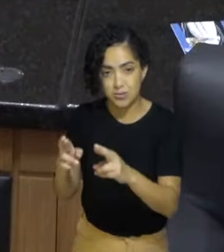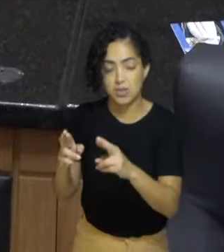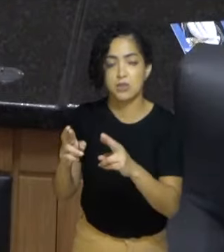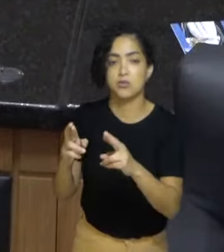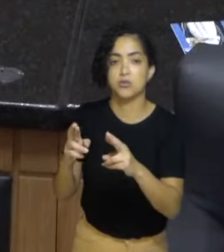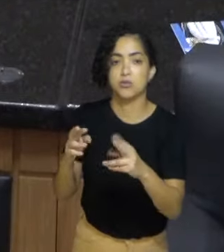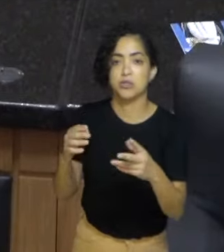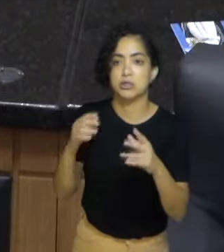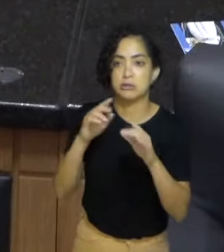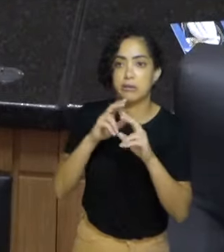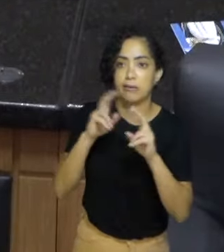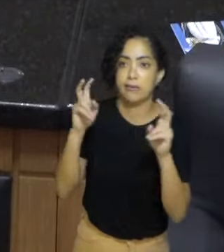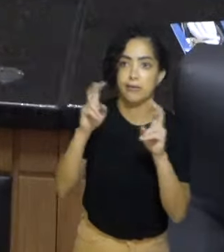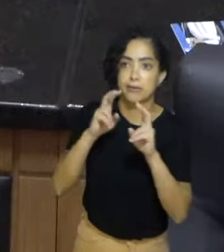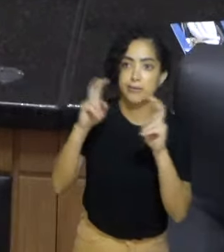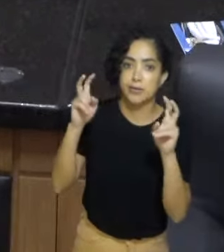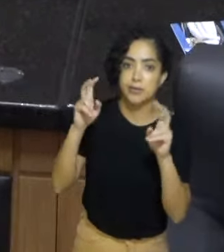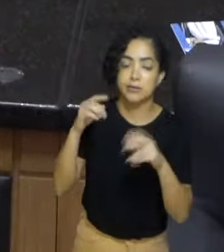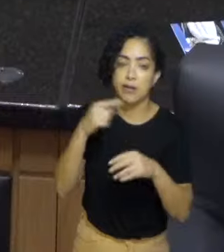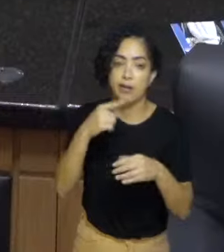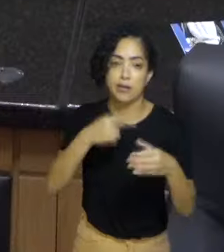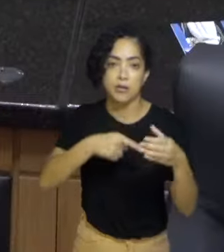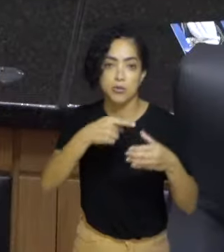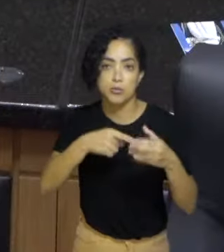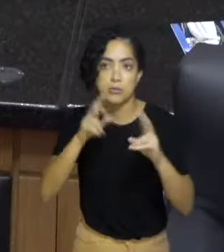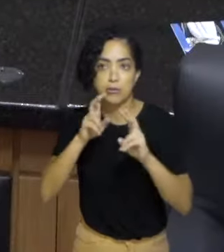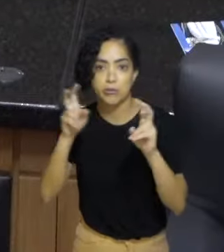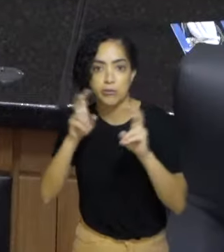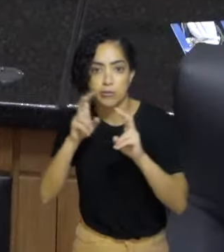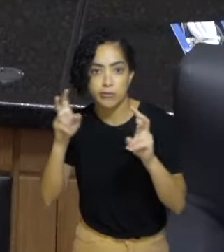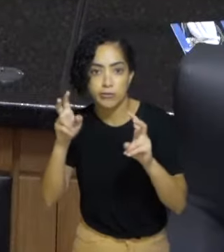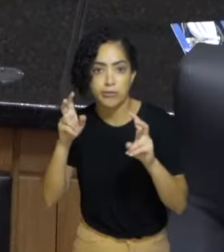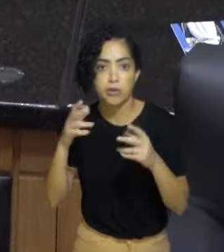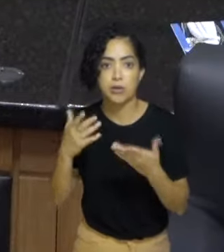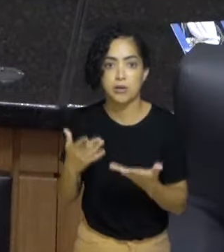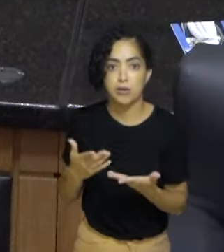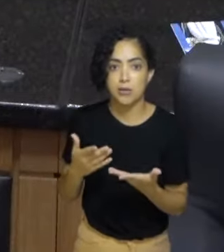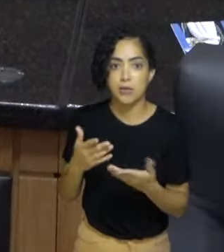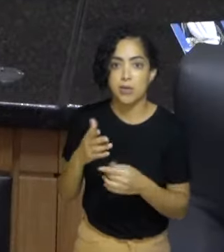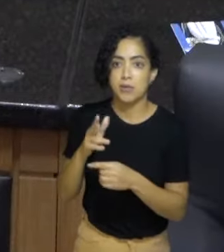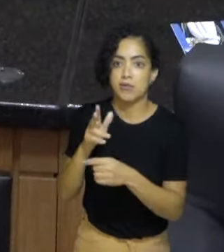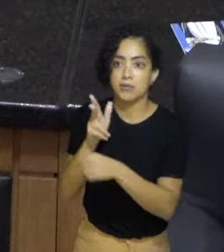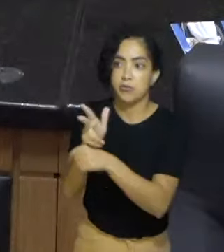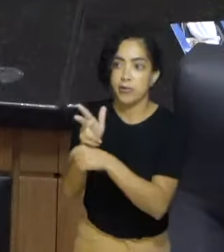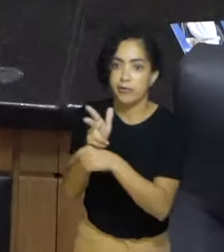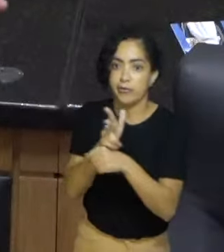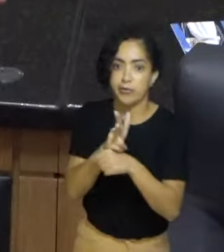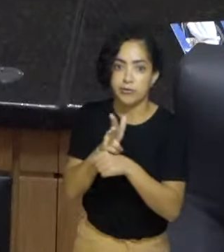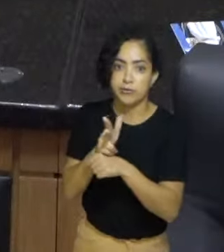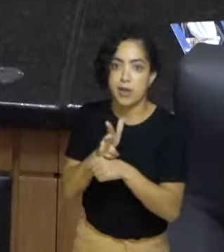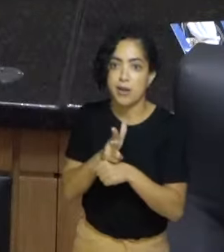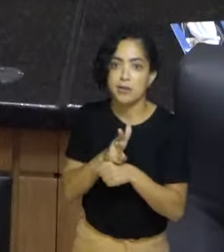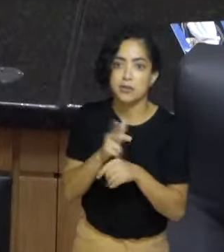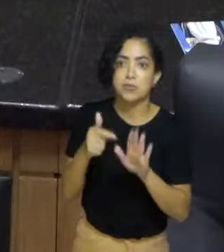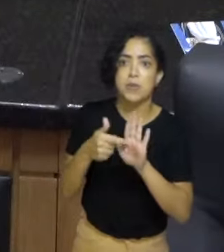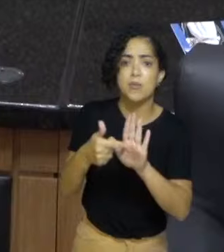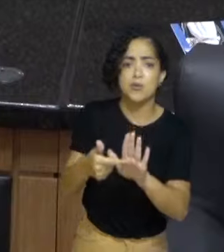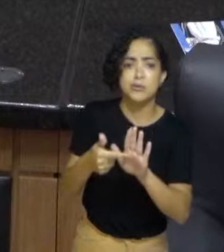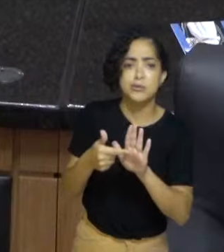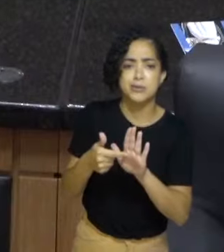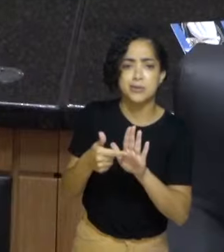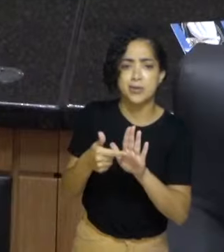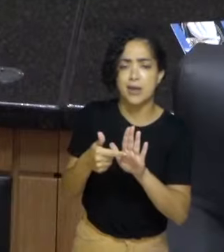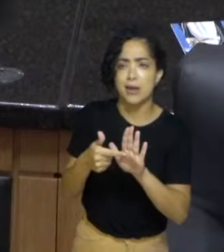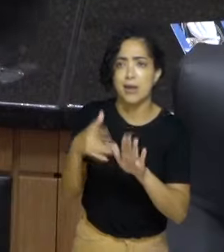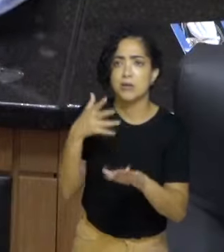um gritedo lá na comissão, colocar um assessor na frente para fazer uma filmagem, para jogar para a sociedade, se colocando como salvador